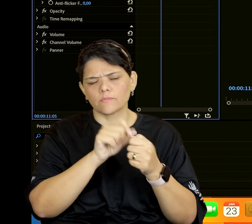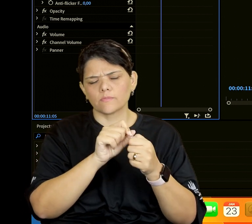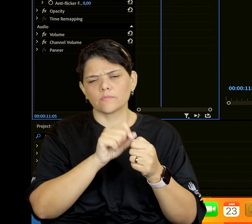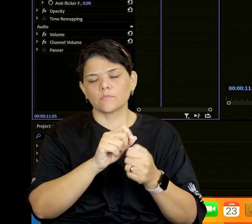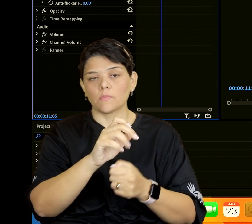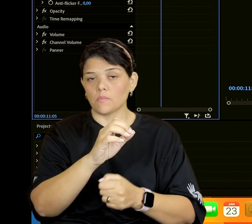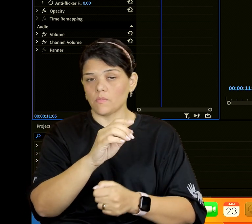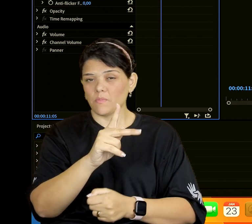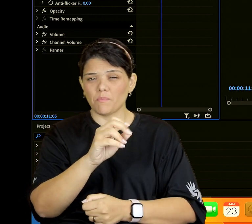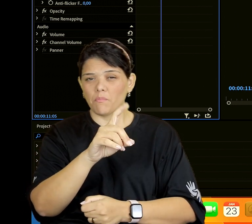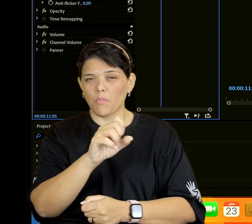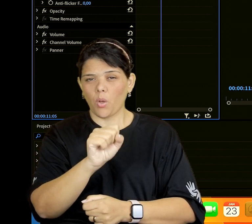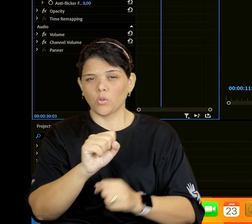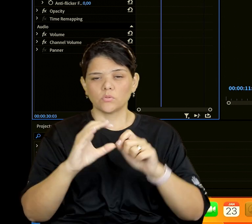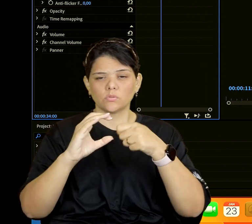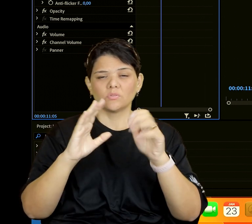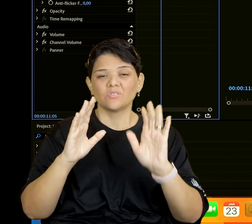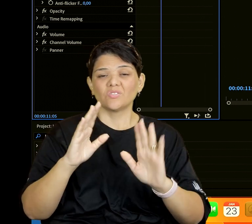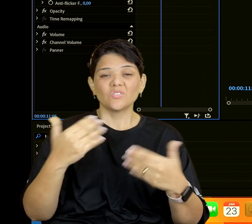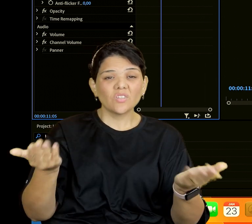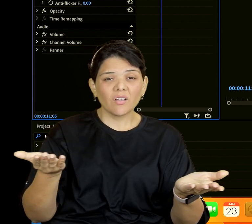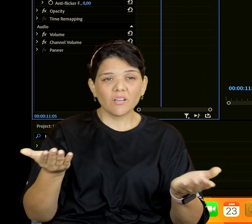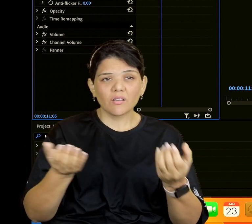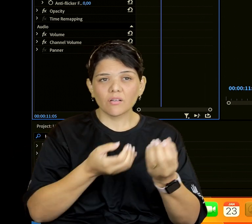Boto daqui, quero que ela abra.